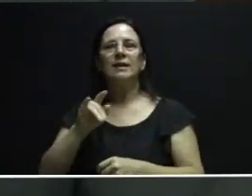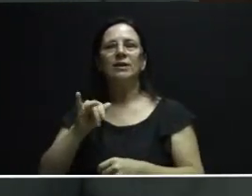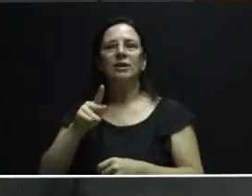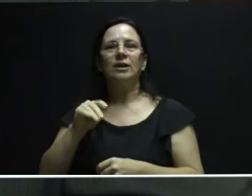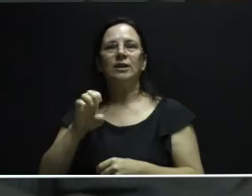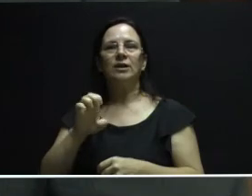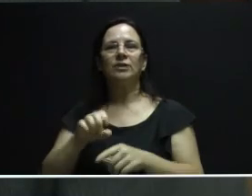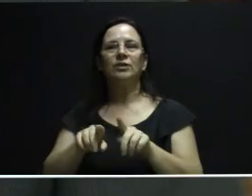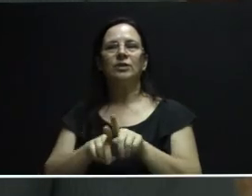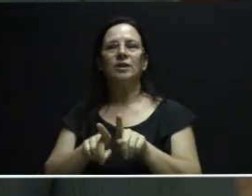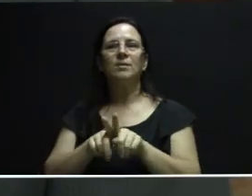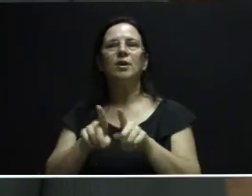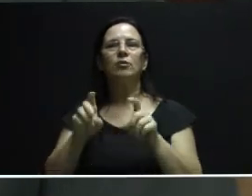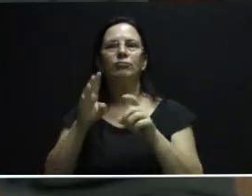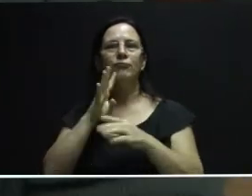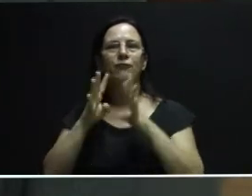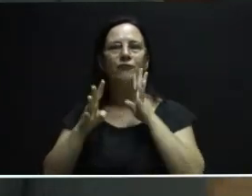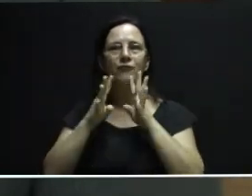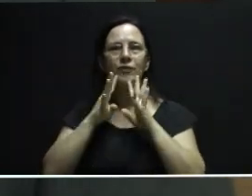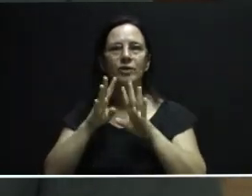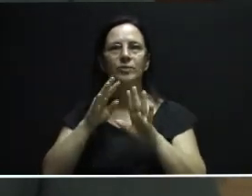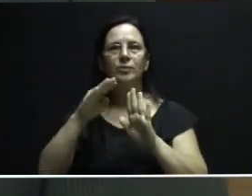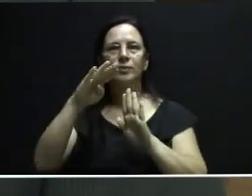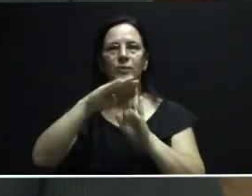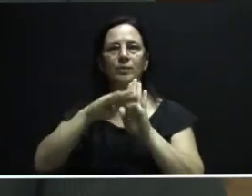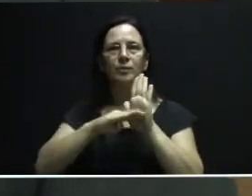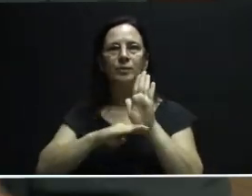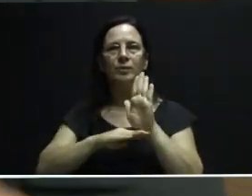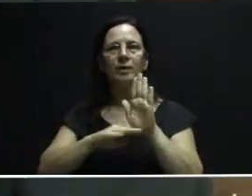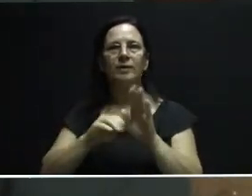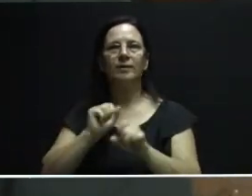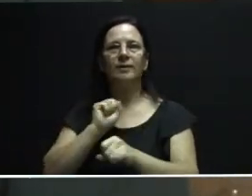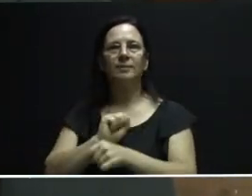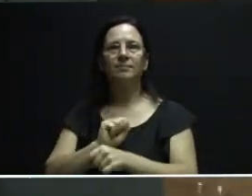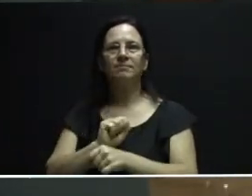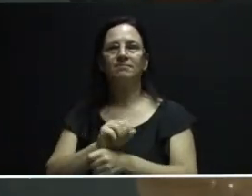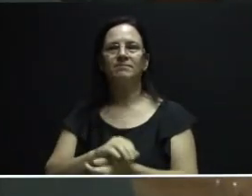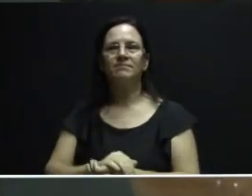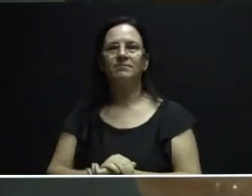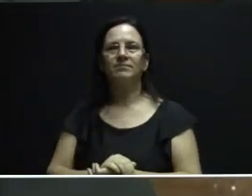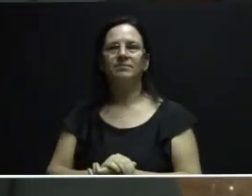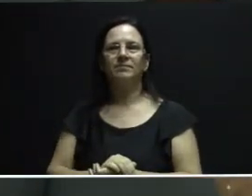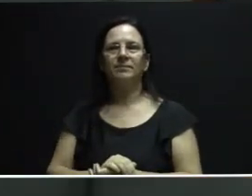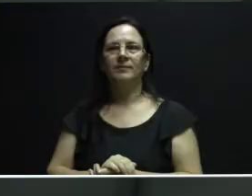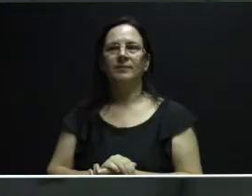Cubatão, como também no Facebook. Continue na nossa programação e até a próxima transmissão.